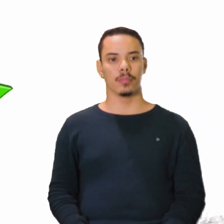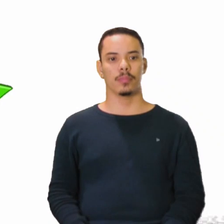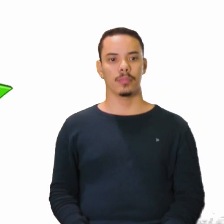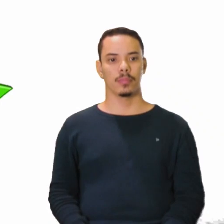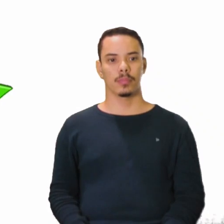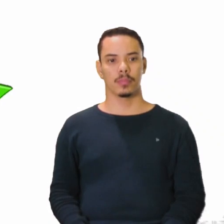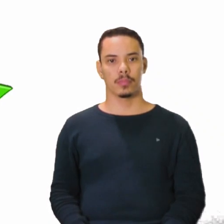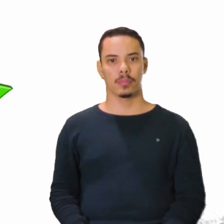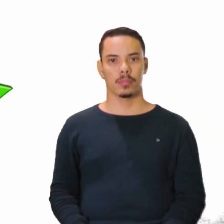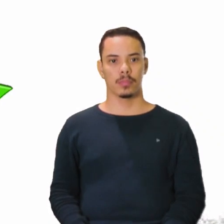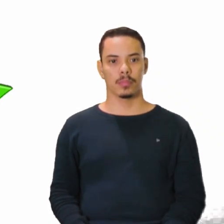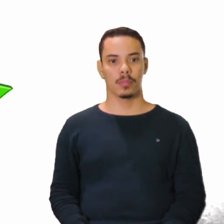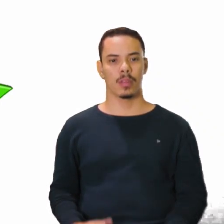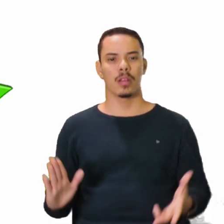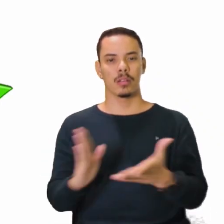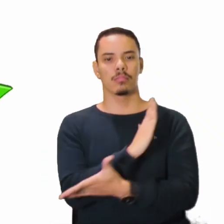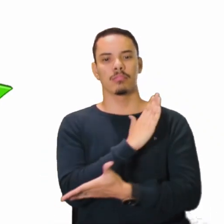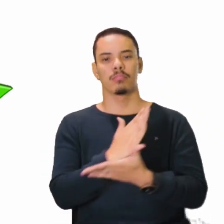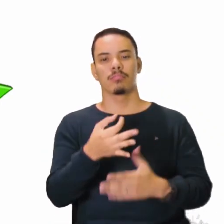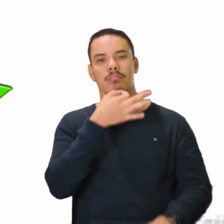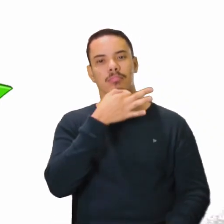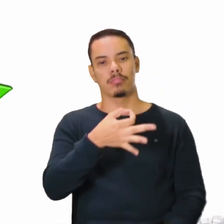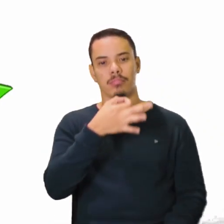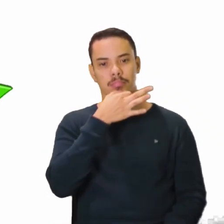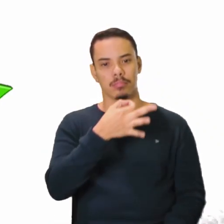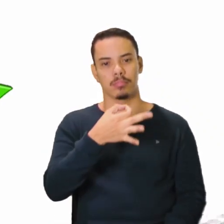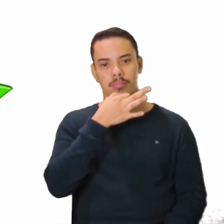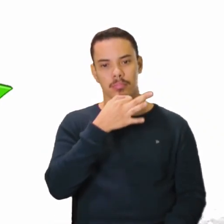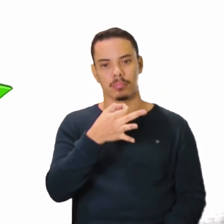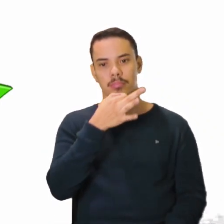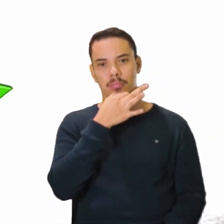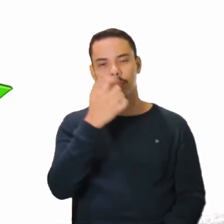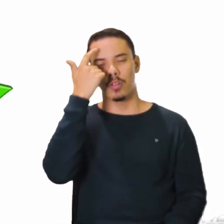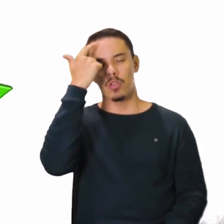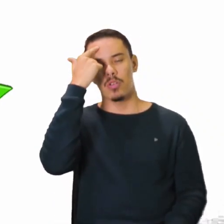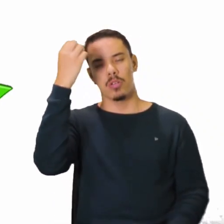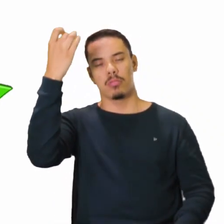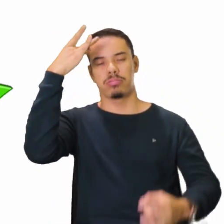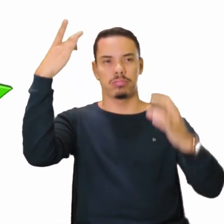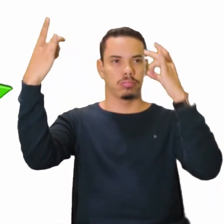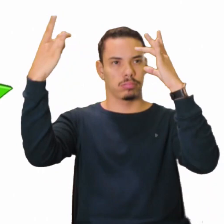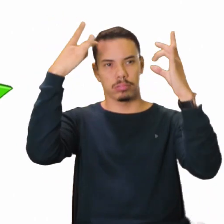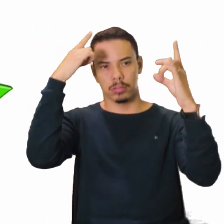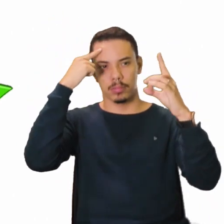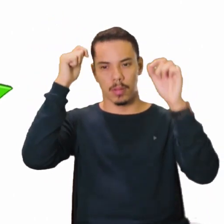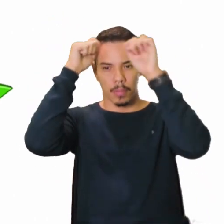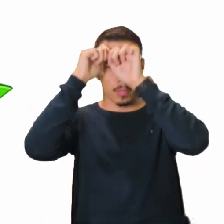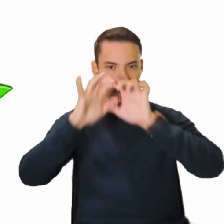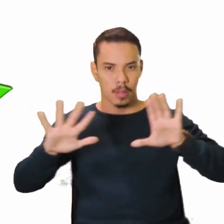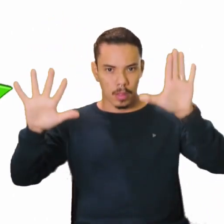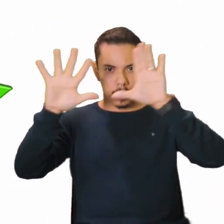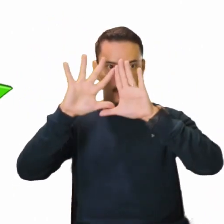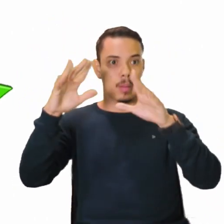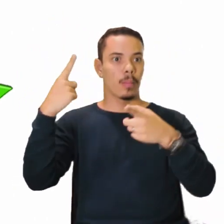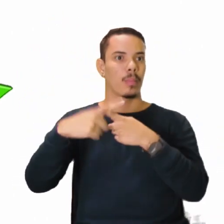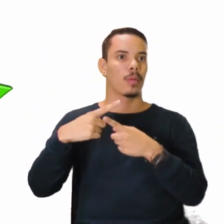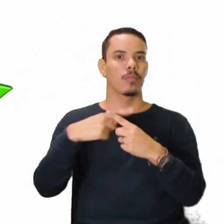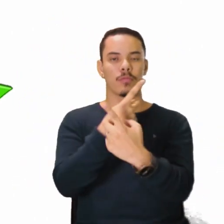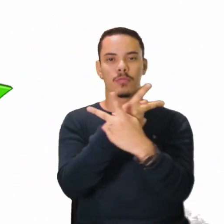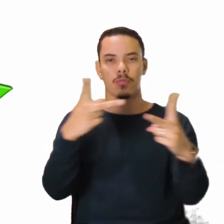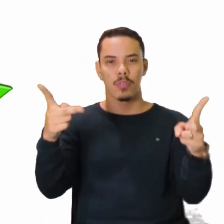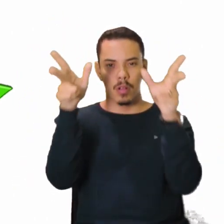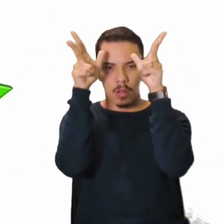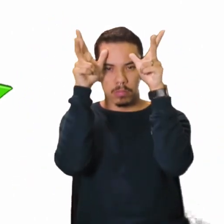De súbito, alguns palpites ventaram em sua mente. Ah, porque olha só, o nosso aluno agora ele vai